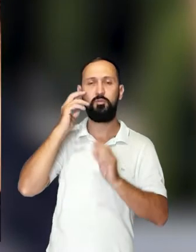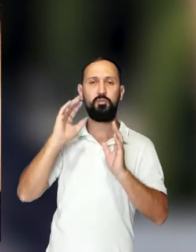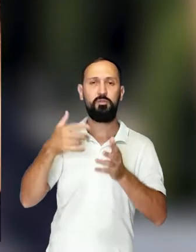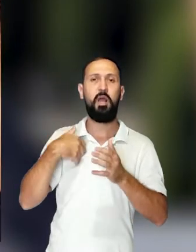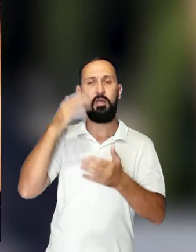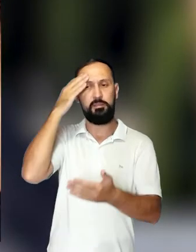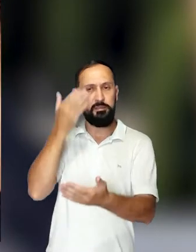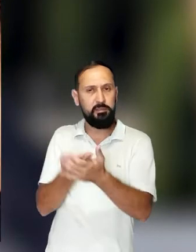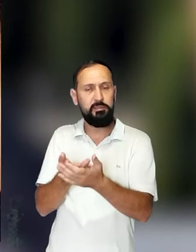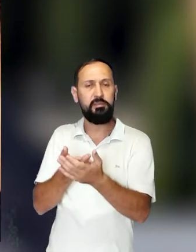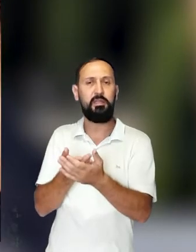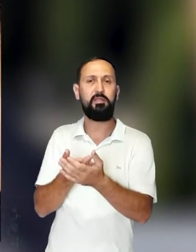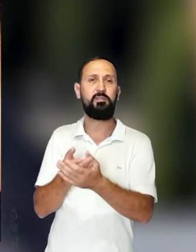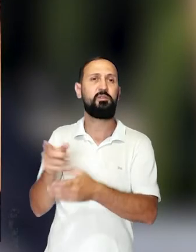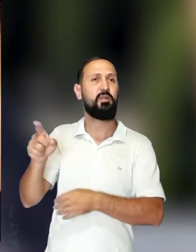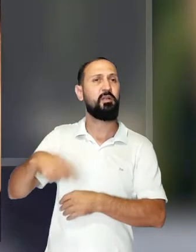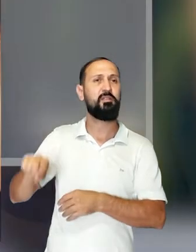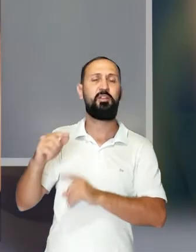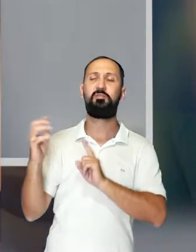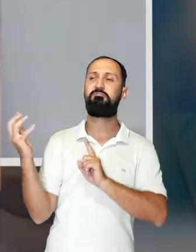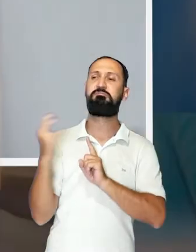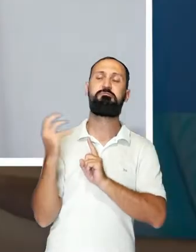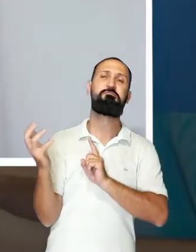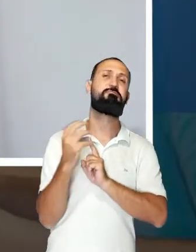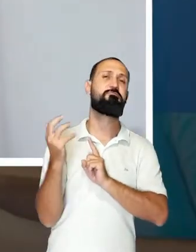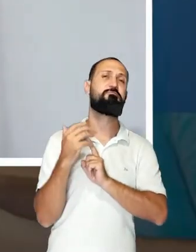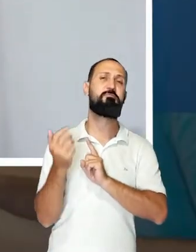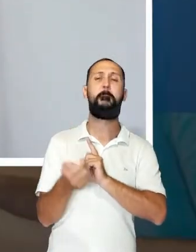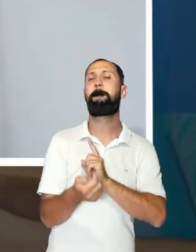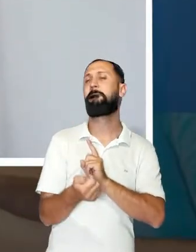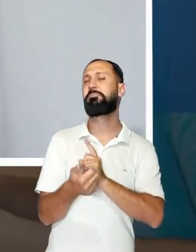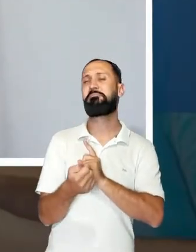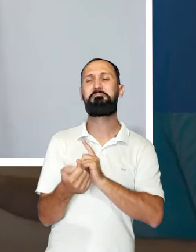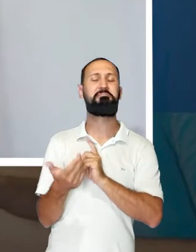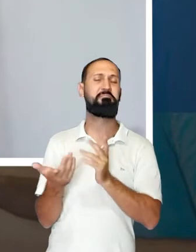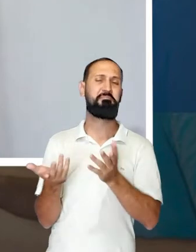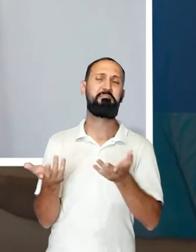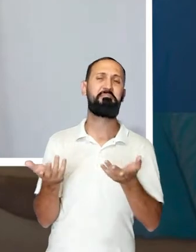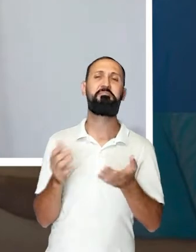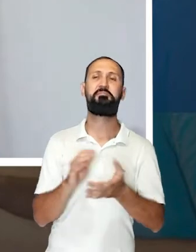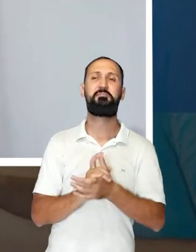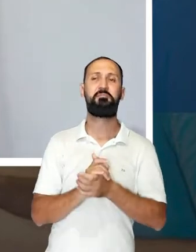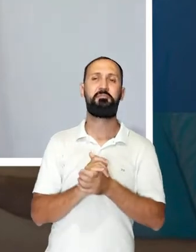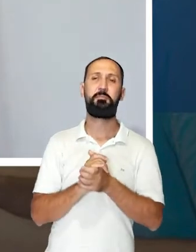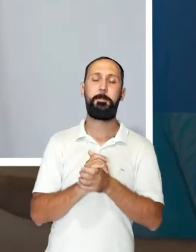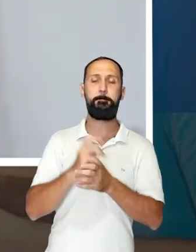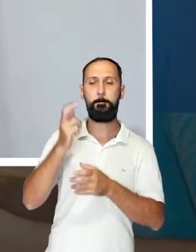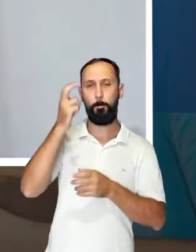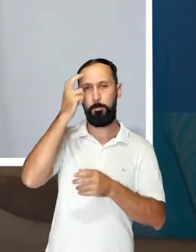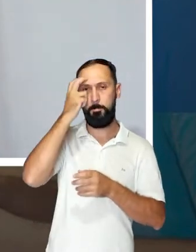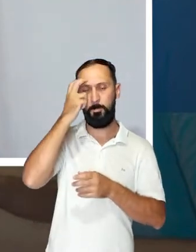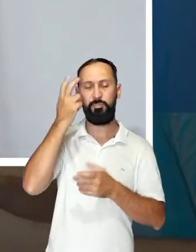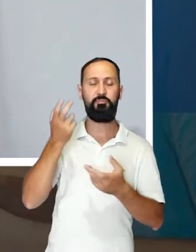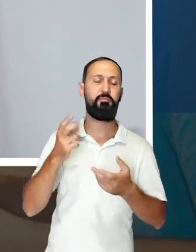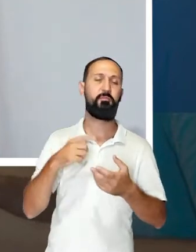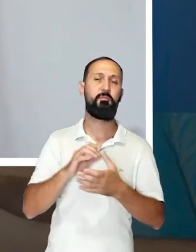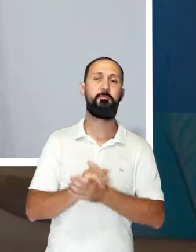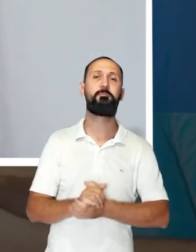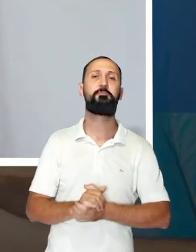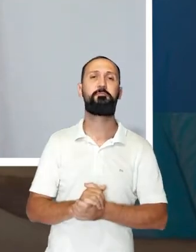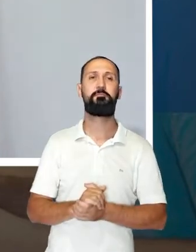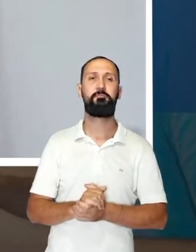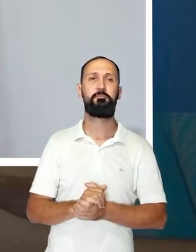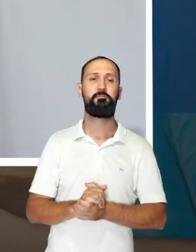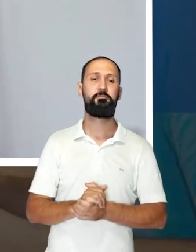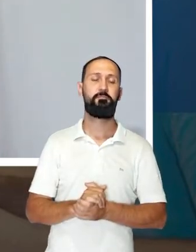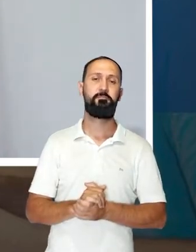culturalmente em relação. As crenças já não afetavam tanto a cultura popular, a